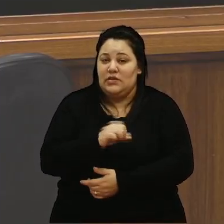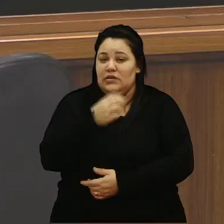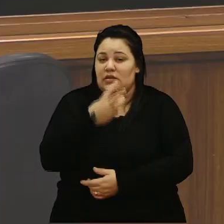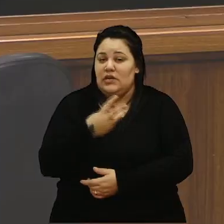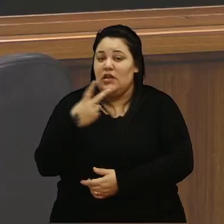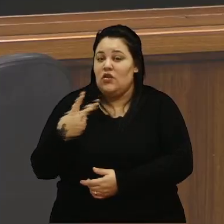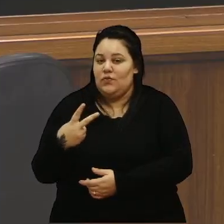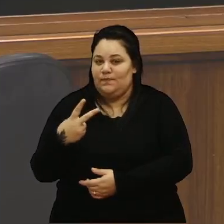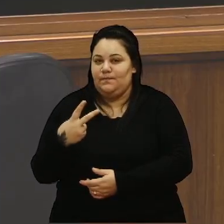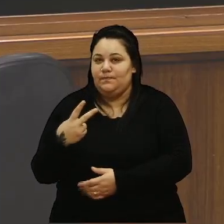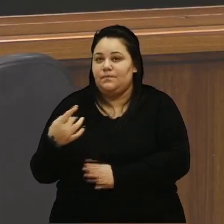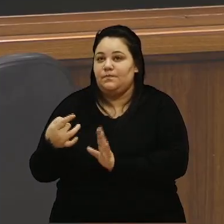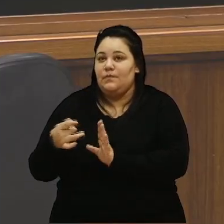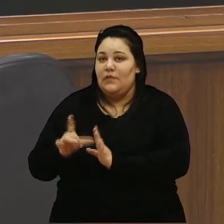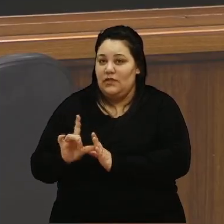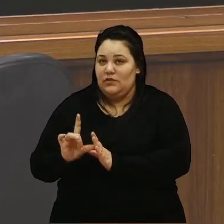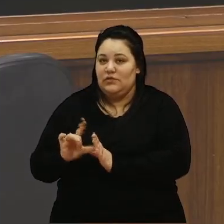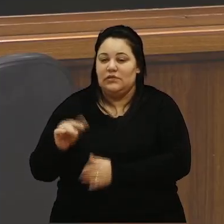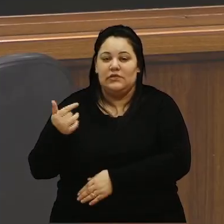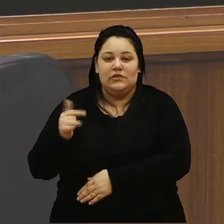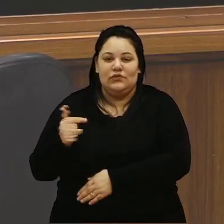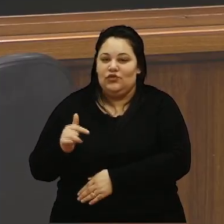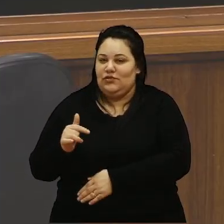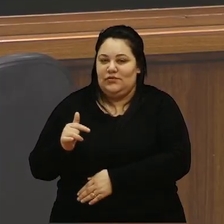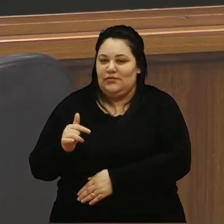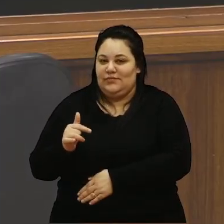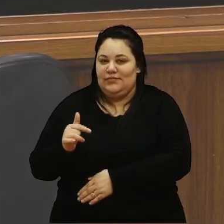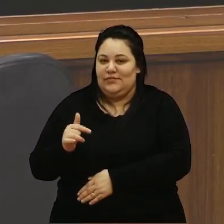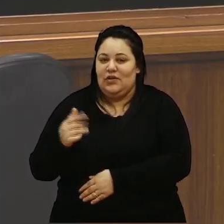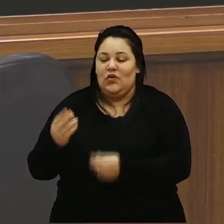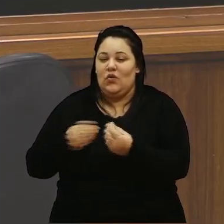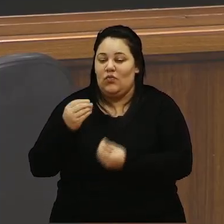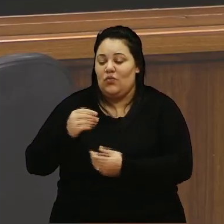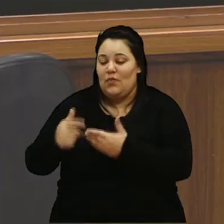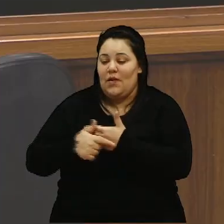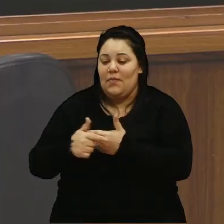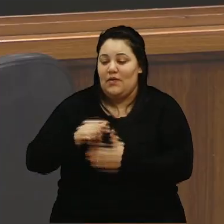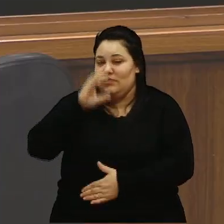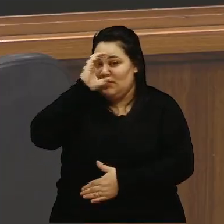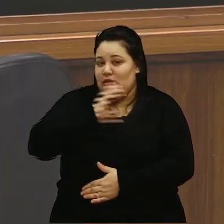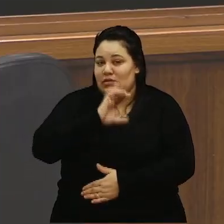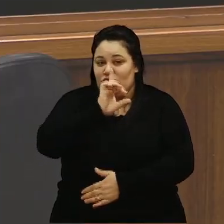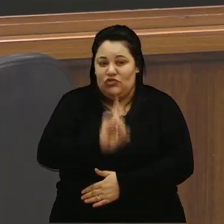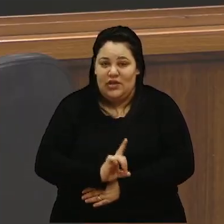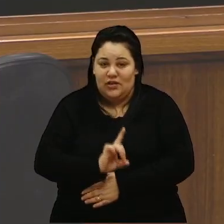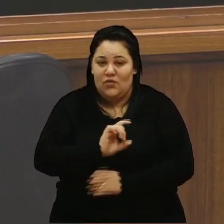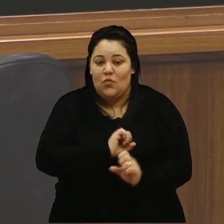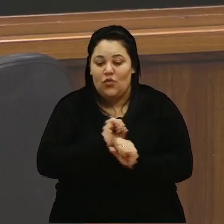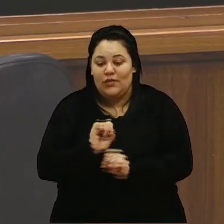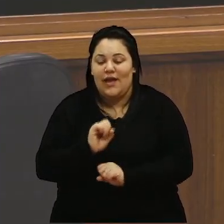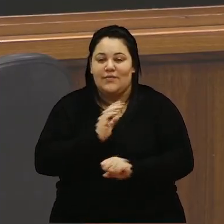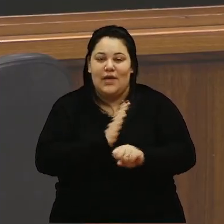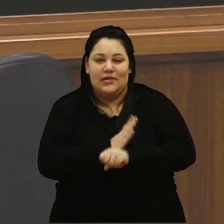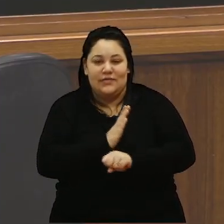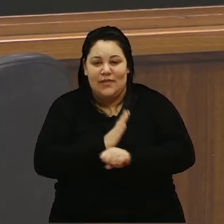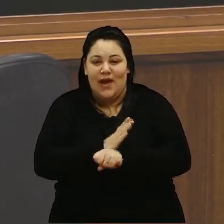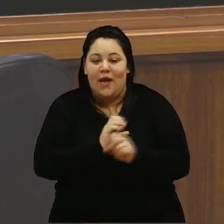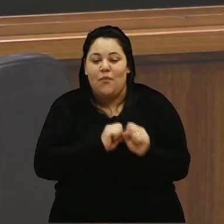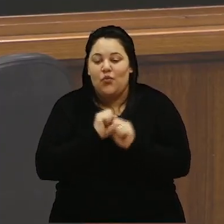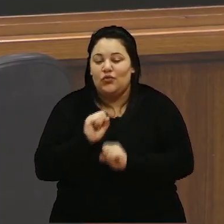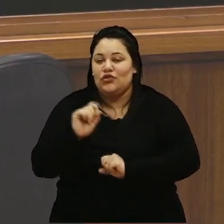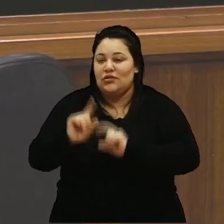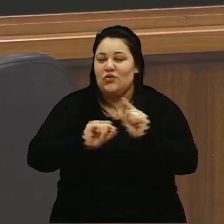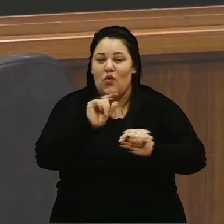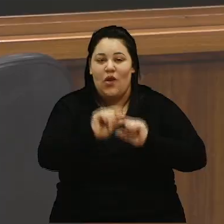1932. Antes disso, não éramos vistas como cidadãs de direito, que pudessem participar, que pudessem escolher, que